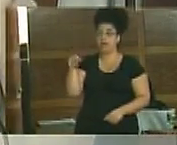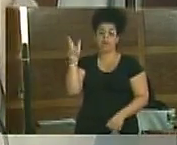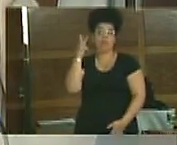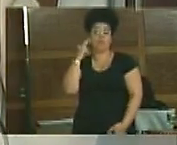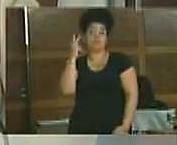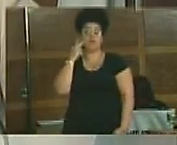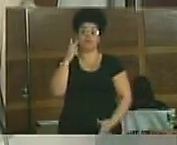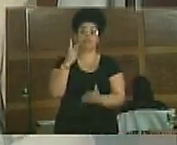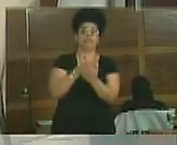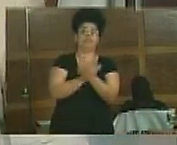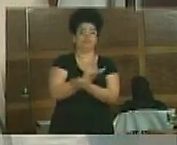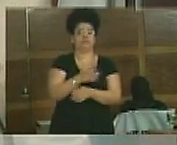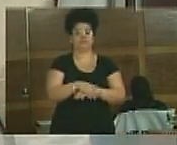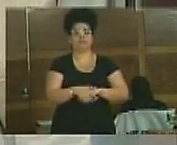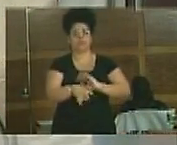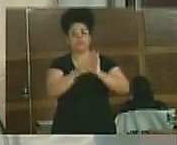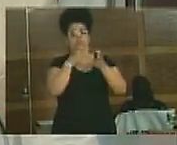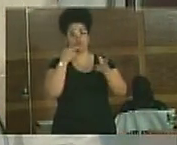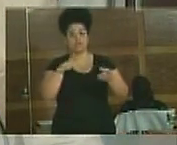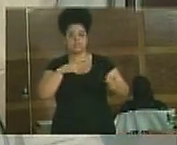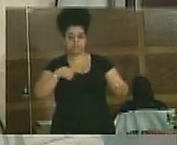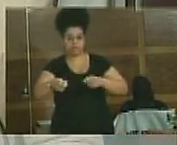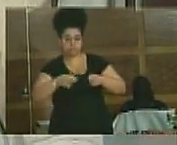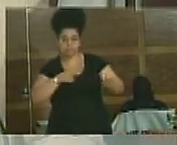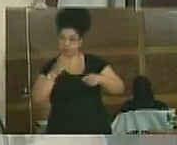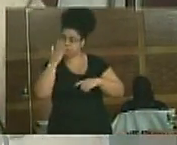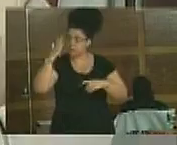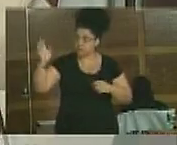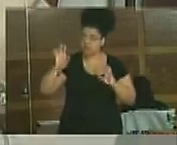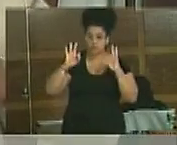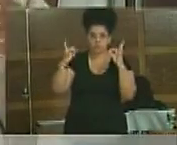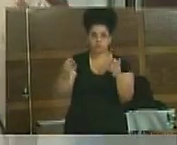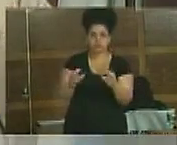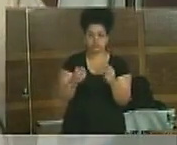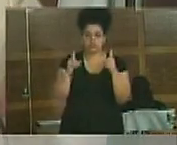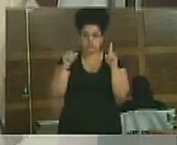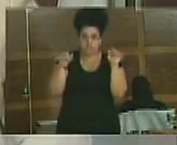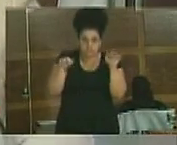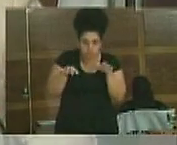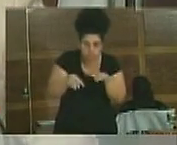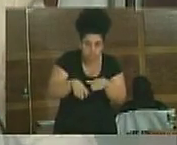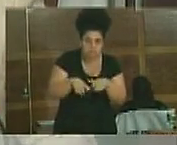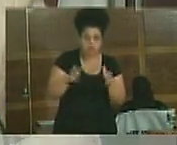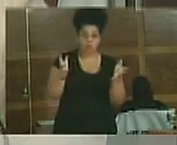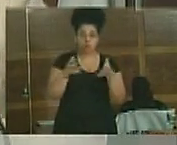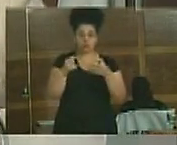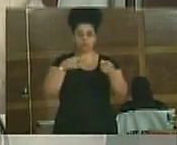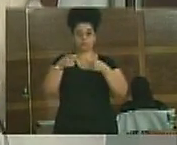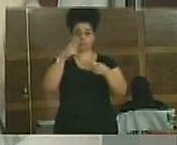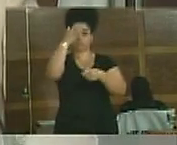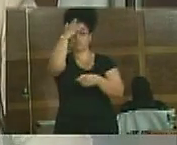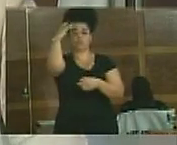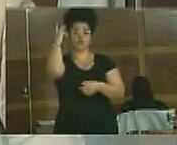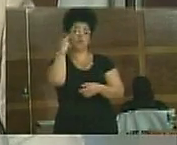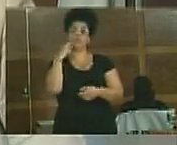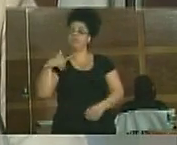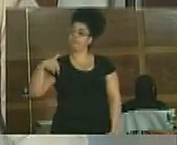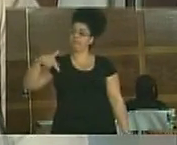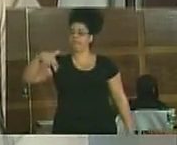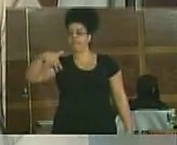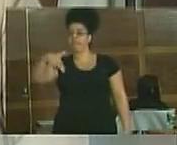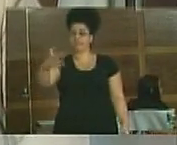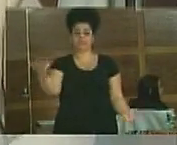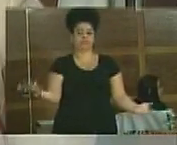acontecendo. Antigamente falavam que estava tendo um tiroteio aqui na frente, todo mundo queria se abaixar. Hoje, tiroteio já entra como se fosse uma coisa